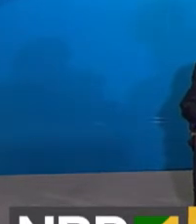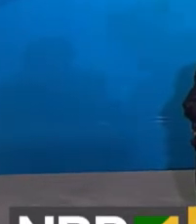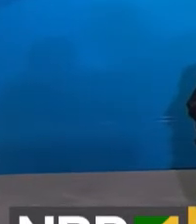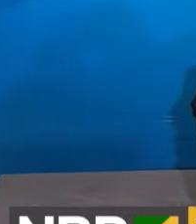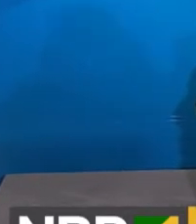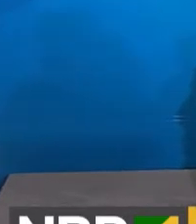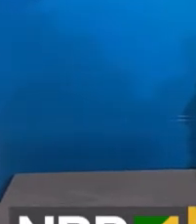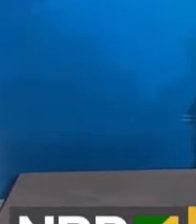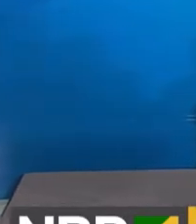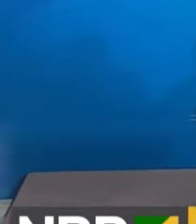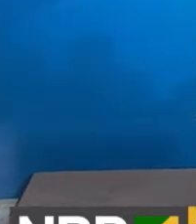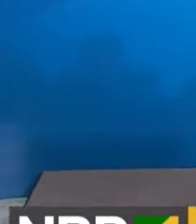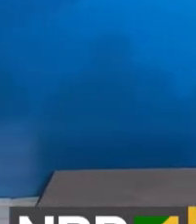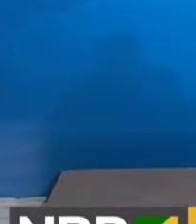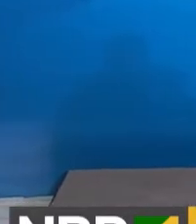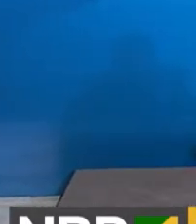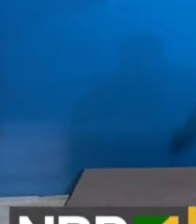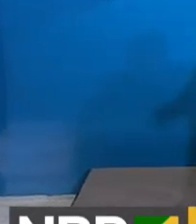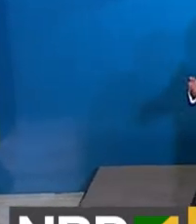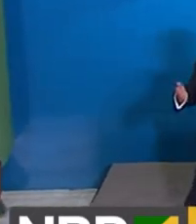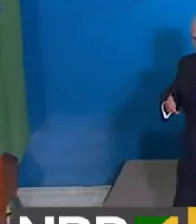república michel temer